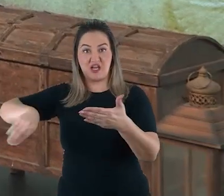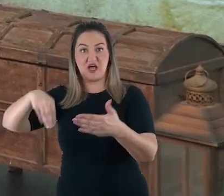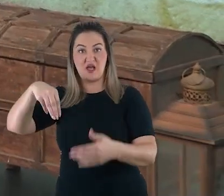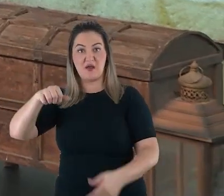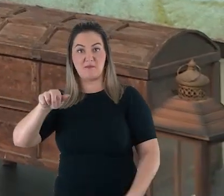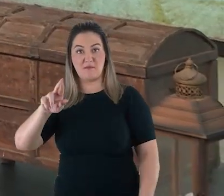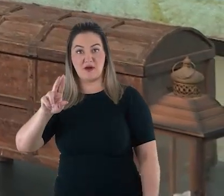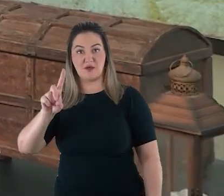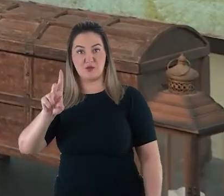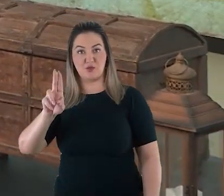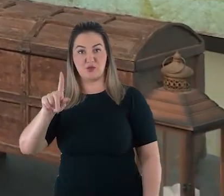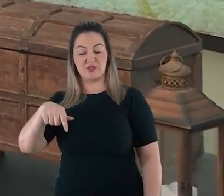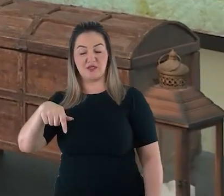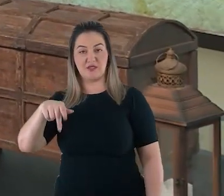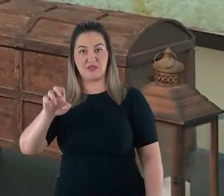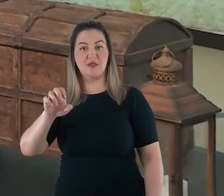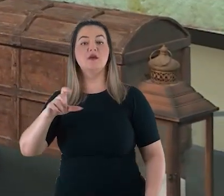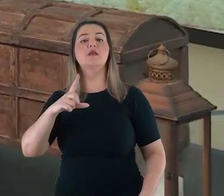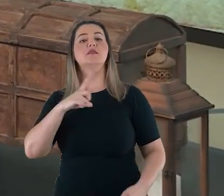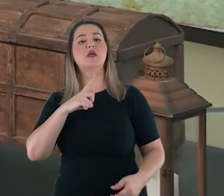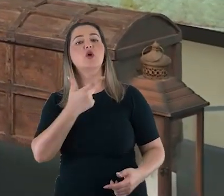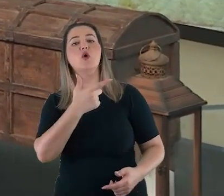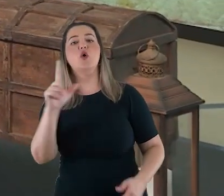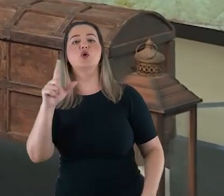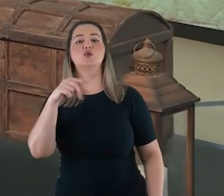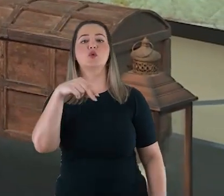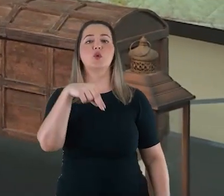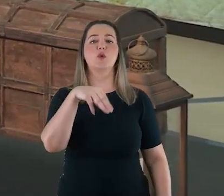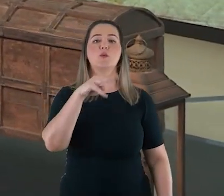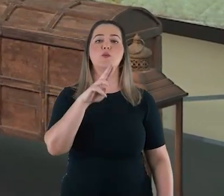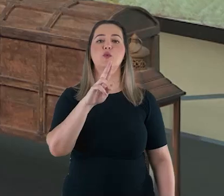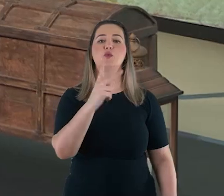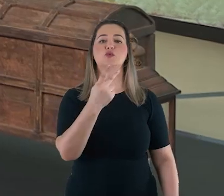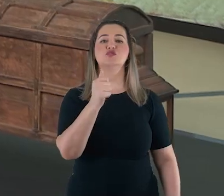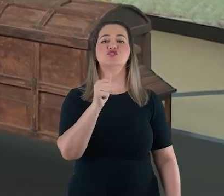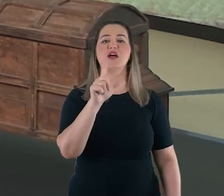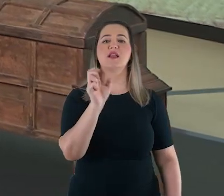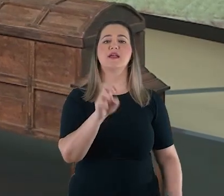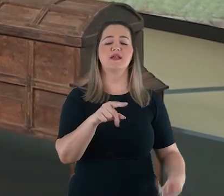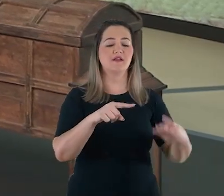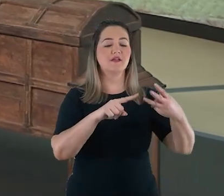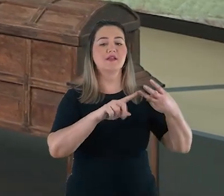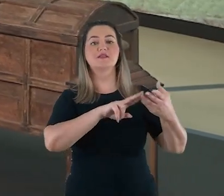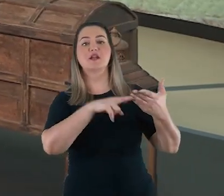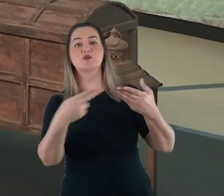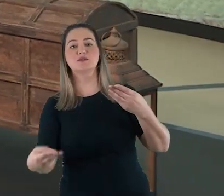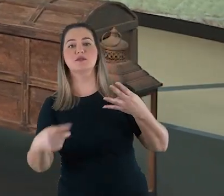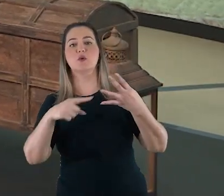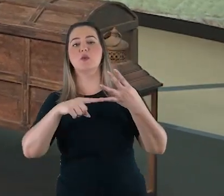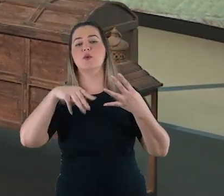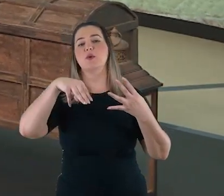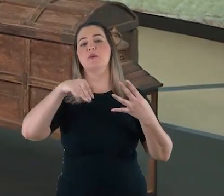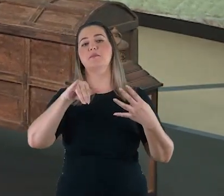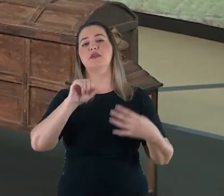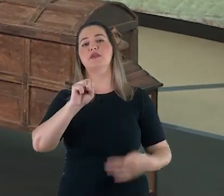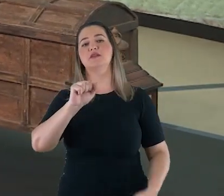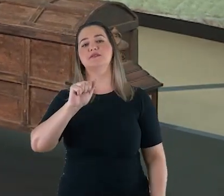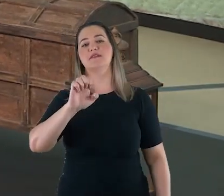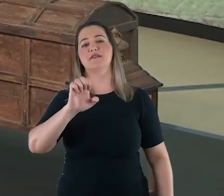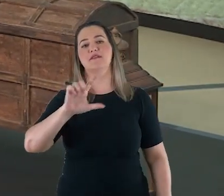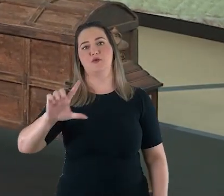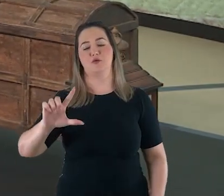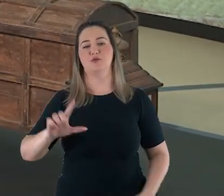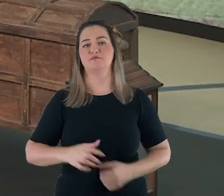terminaremos Mushalim, como seria uma forma de se referir a Mishael. Observe que cada um desses homens que eu acabei de